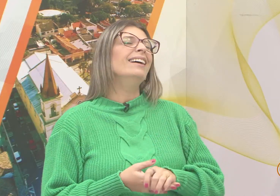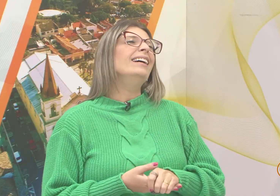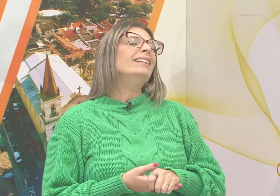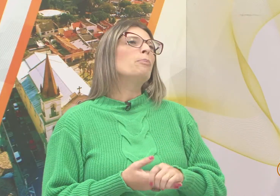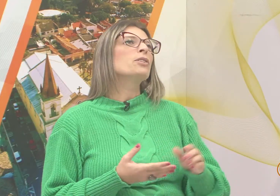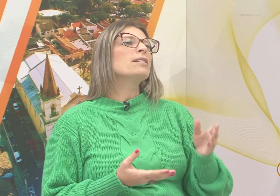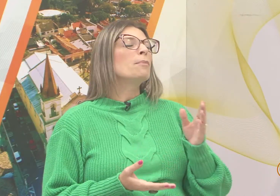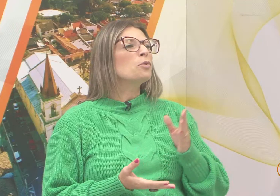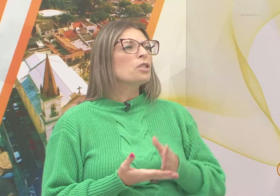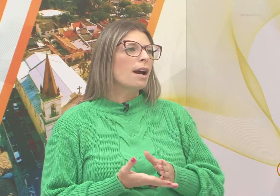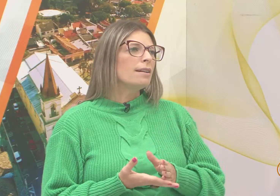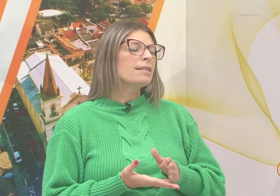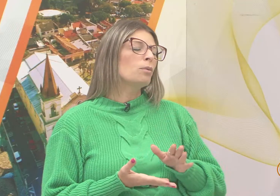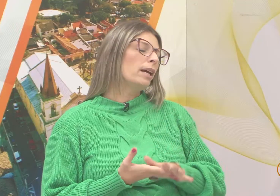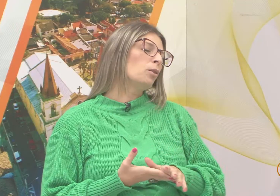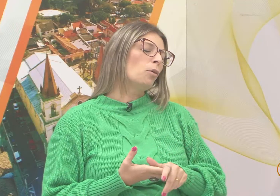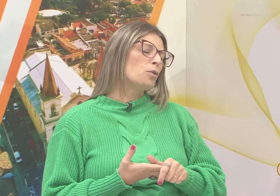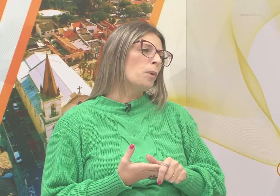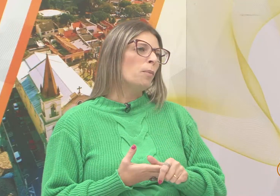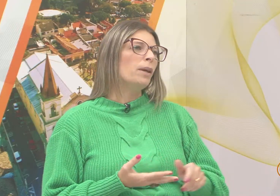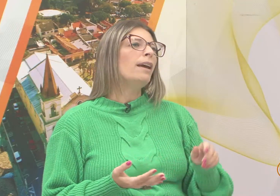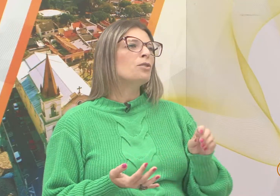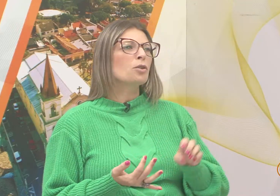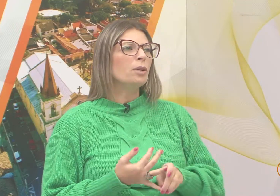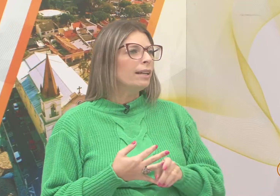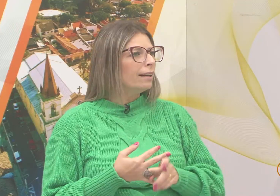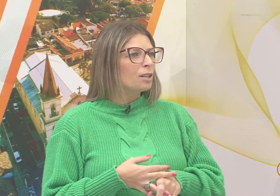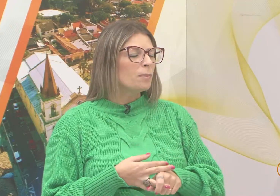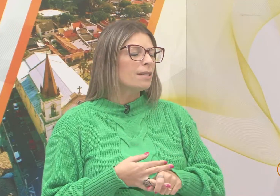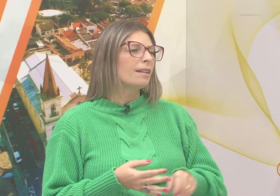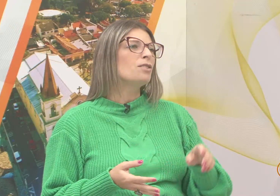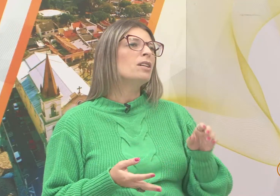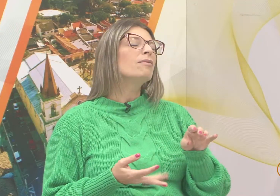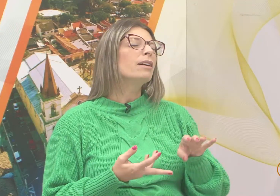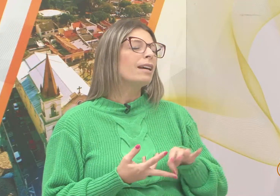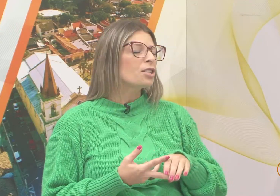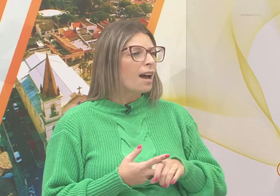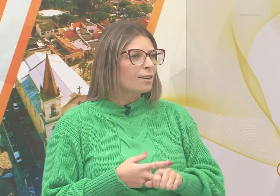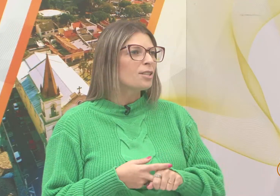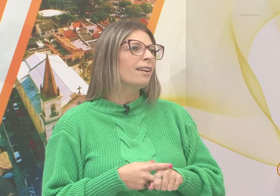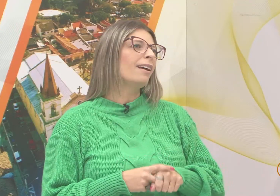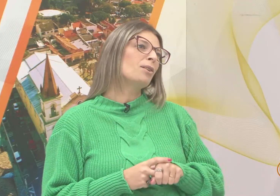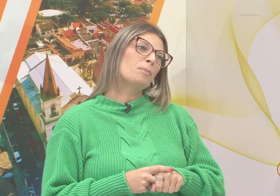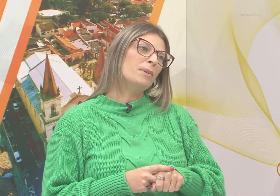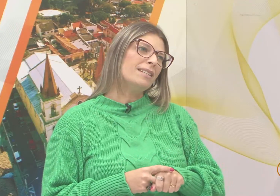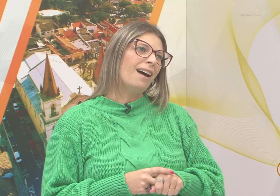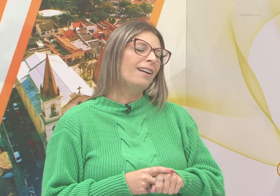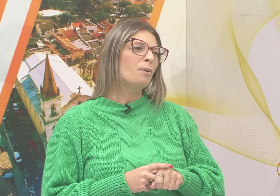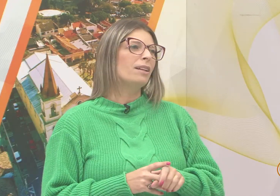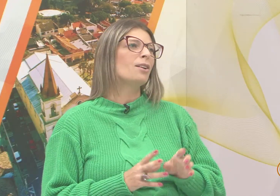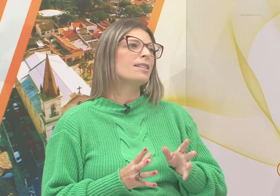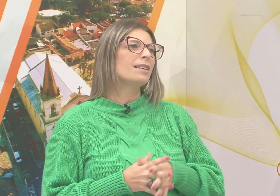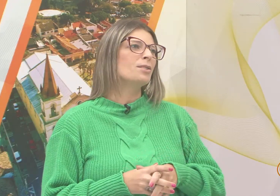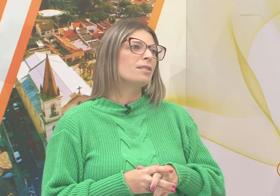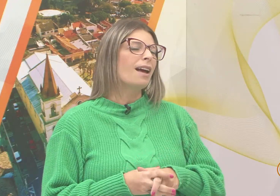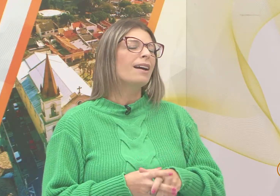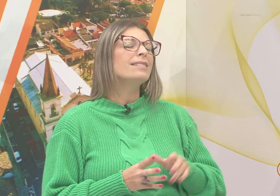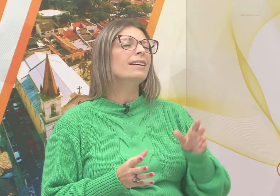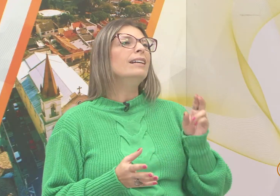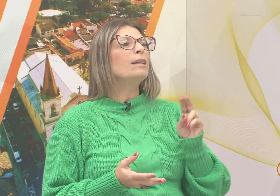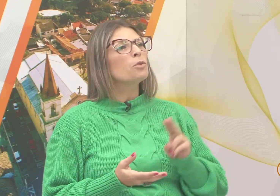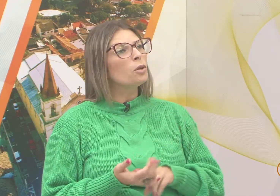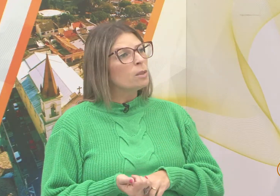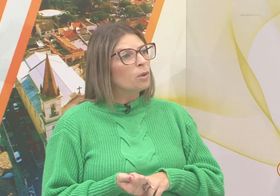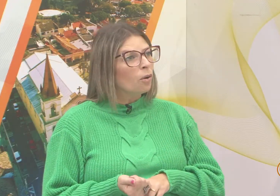mudinhas. Depois nós temos o Charles, que é o tecnólogo de meio ambiente, a Juliane, administrativa, e a Jade, que é a nossa publicitária, cuida das nossas redes